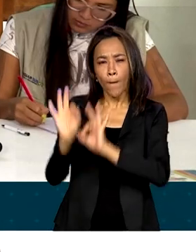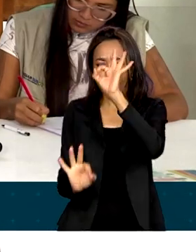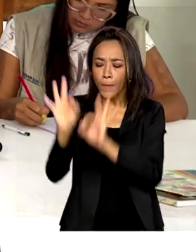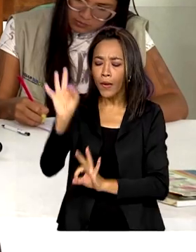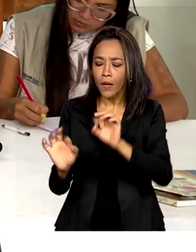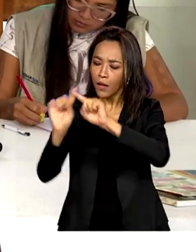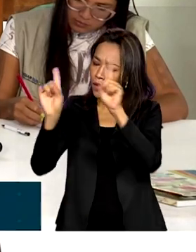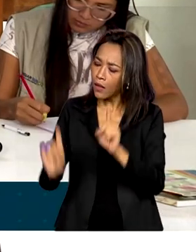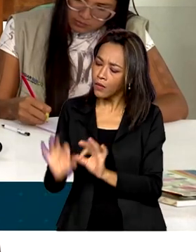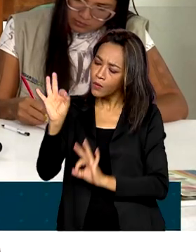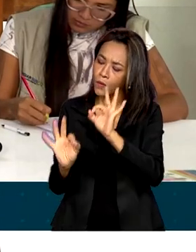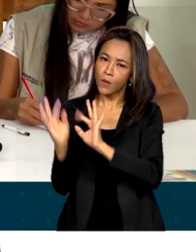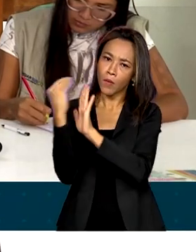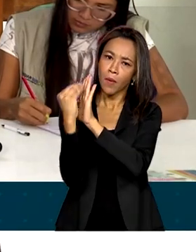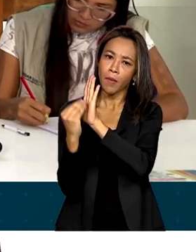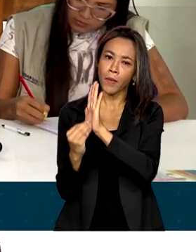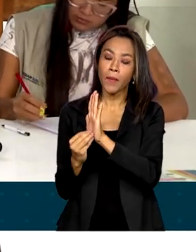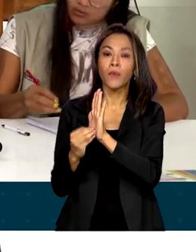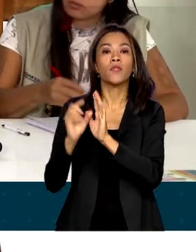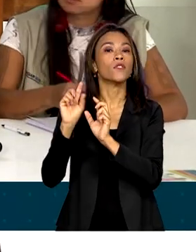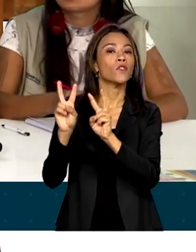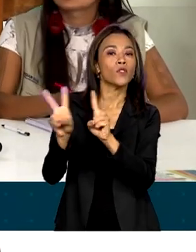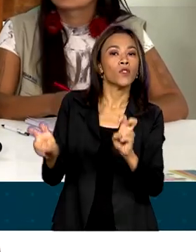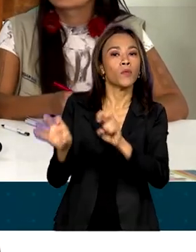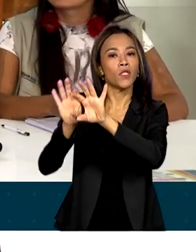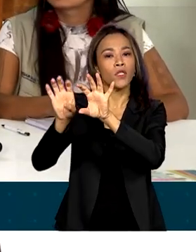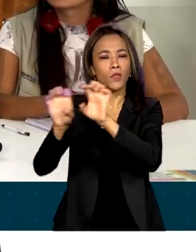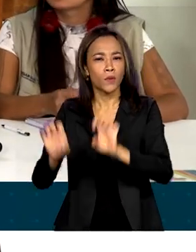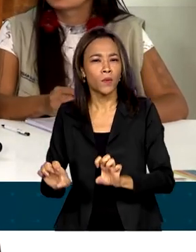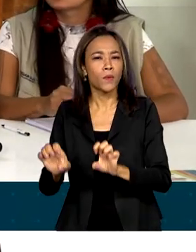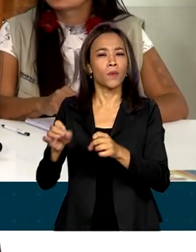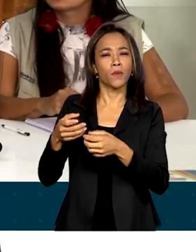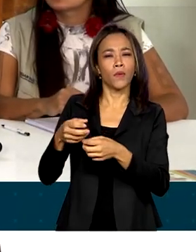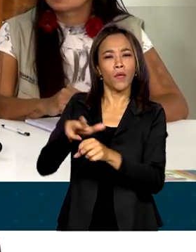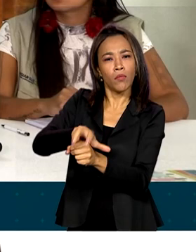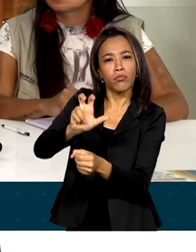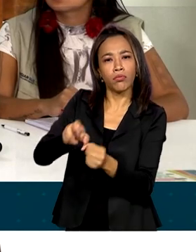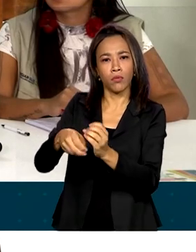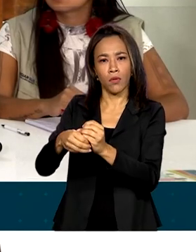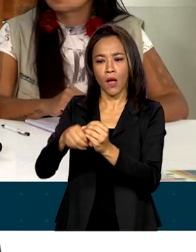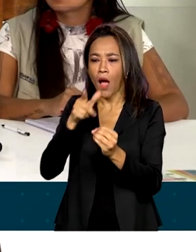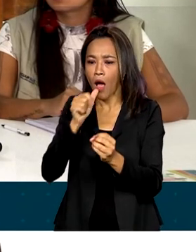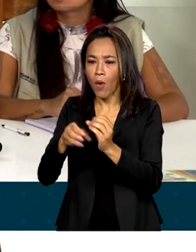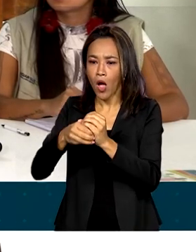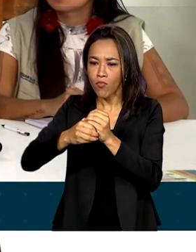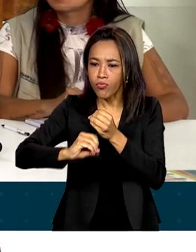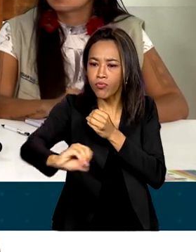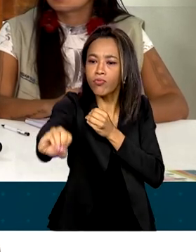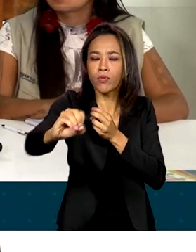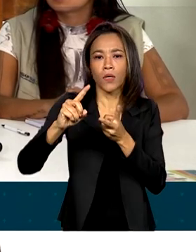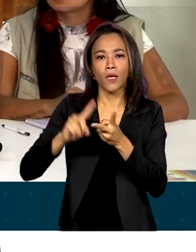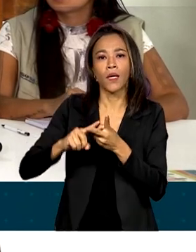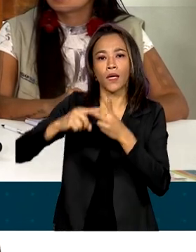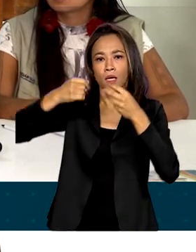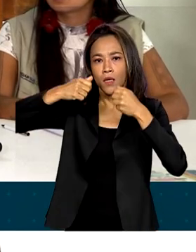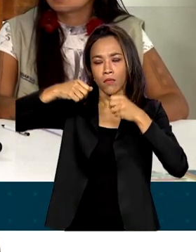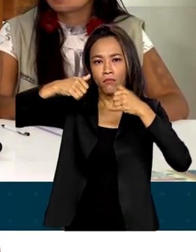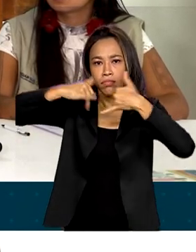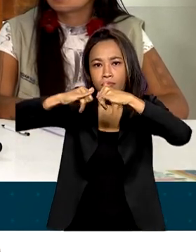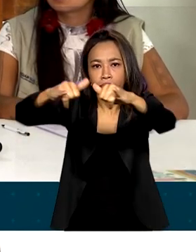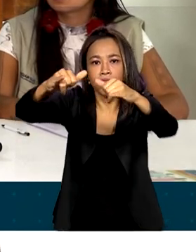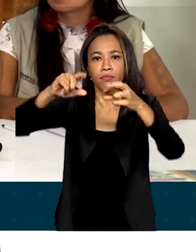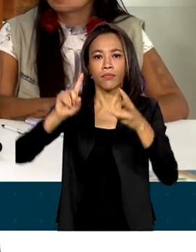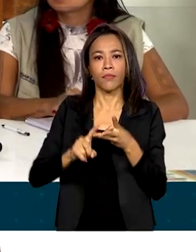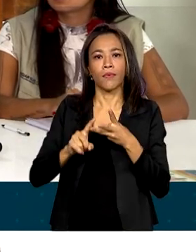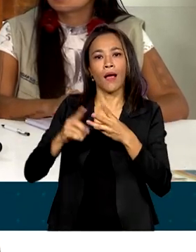vai resultar em uma solução de água para as unidades de saúde, de energia elétrica, de acesso à internet,